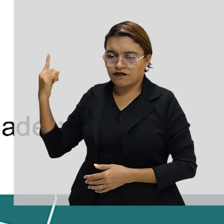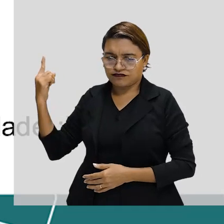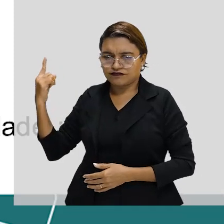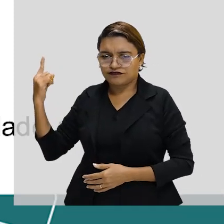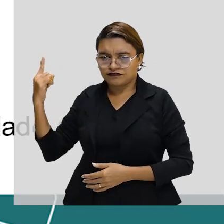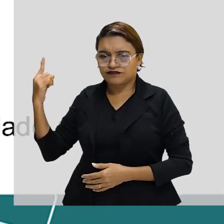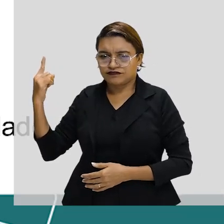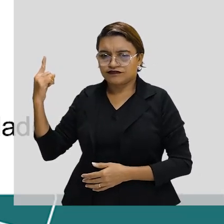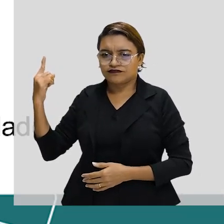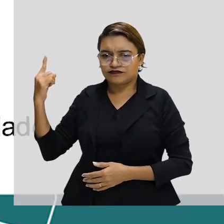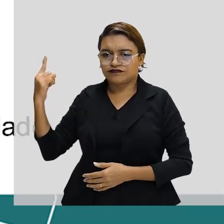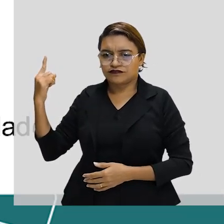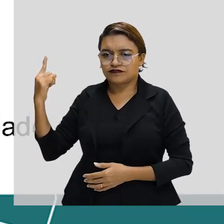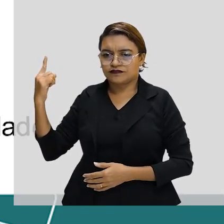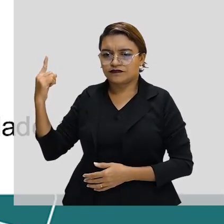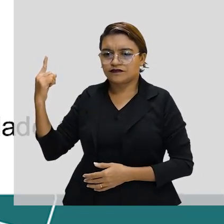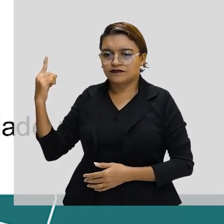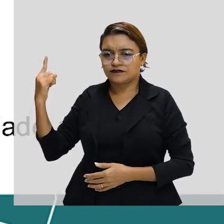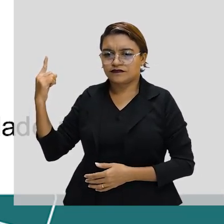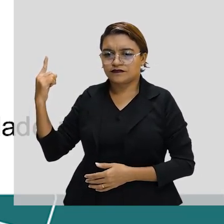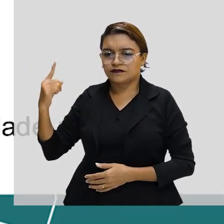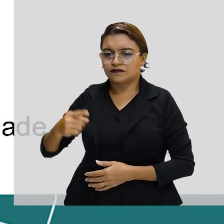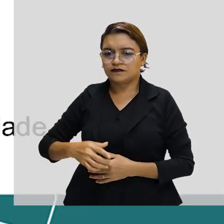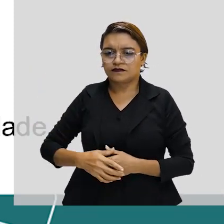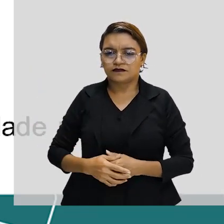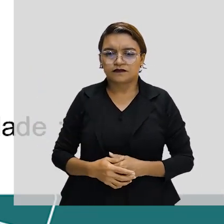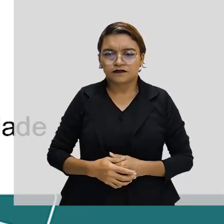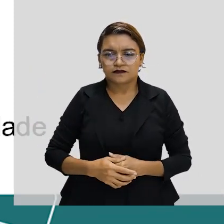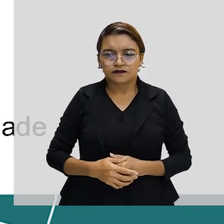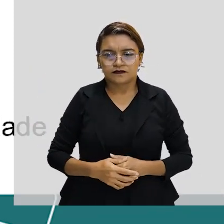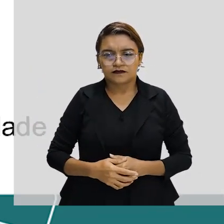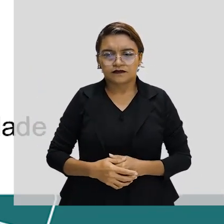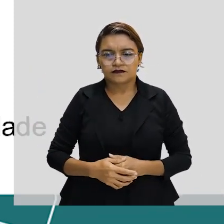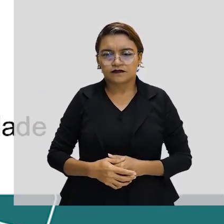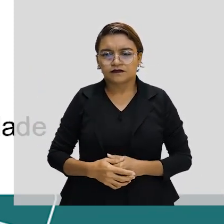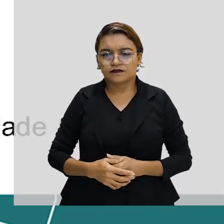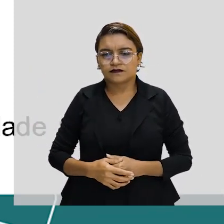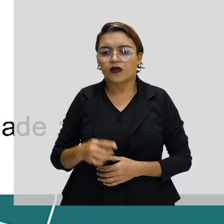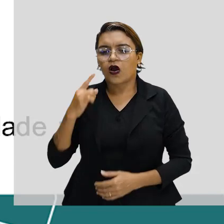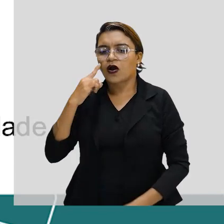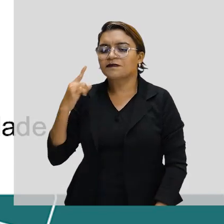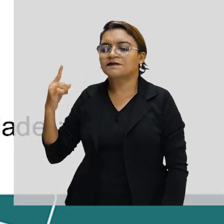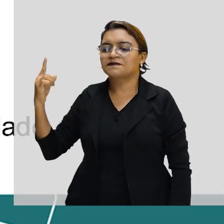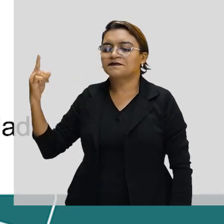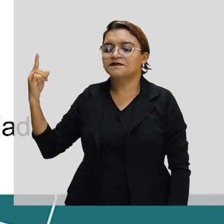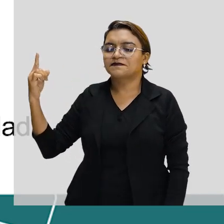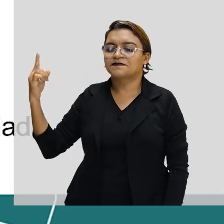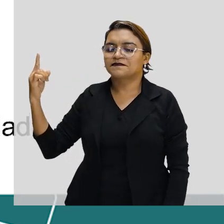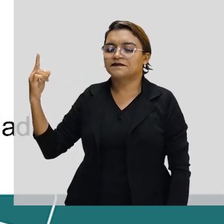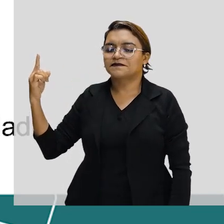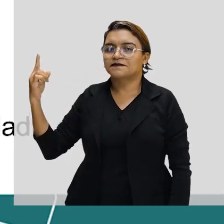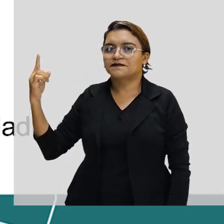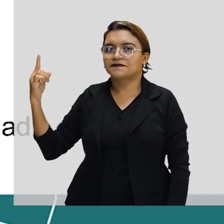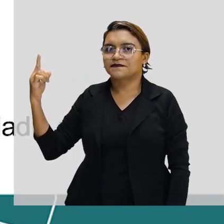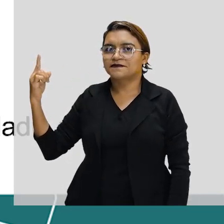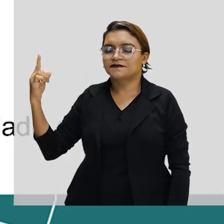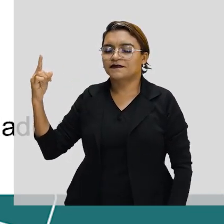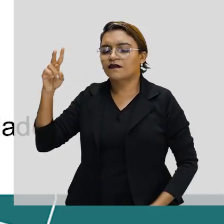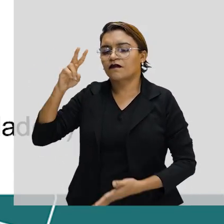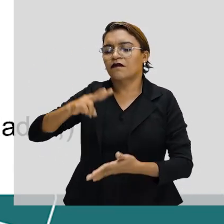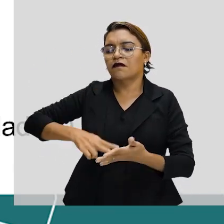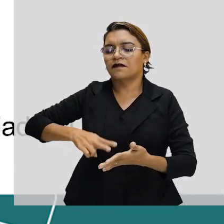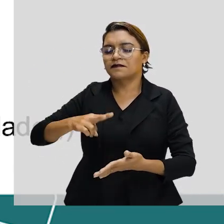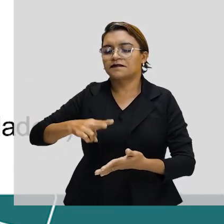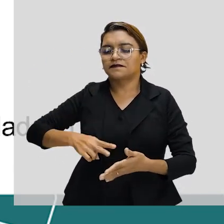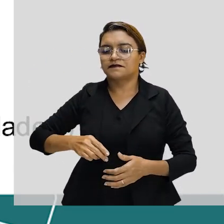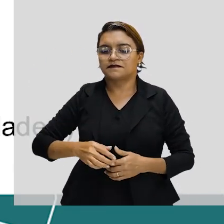morra sem que volte para lá. Não permita, Deus, que eu morra sem que volte para São Paulo, sem que veja a Rua 15 e o